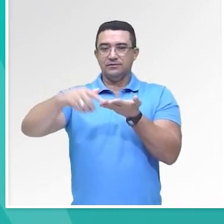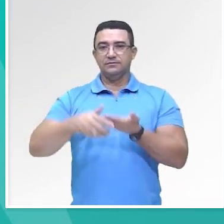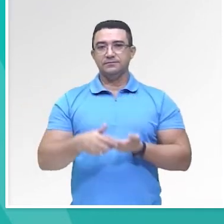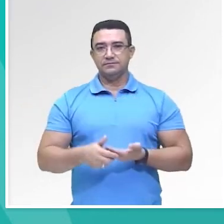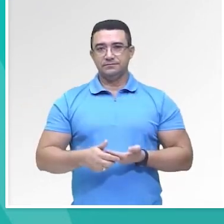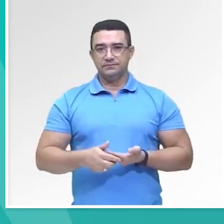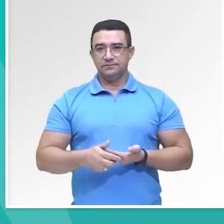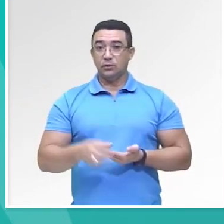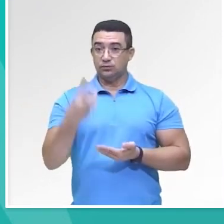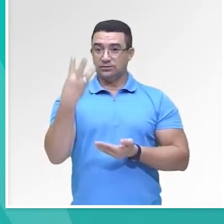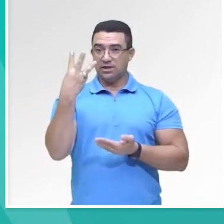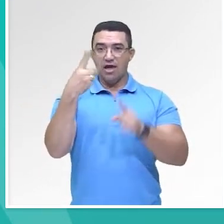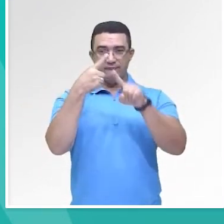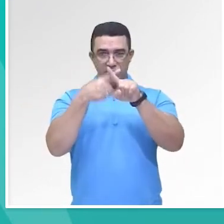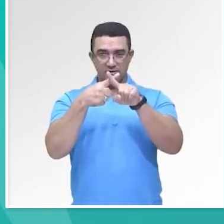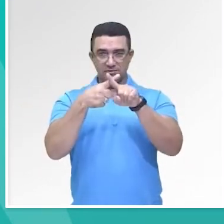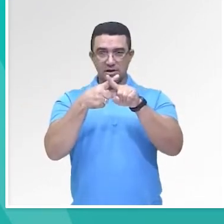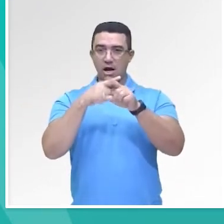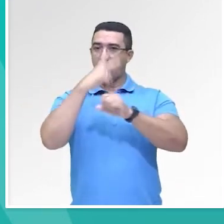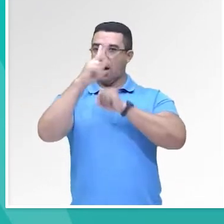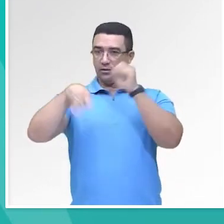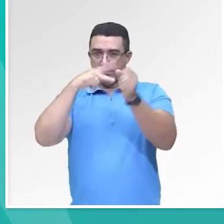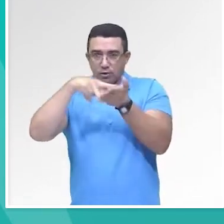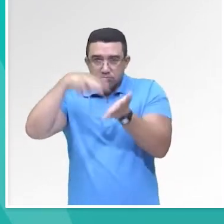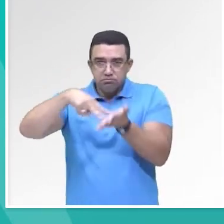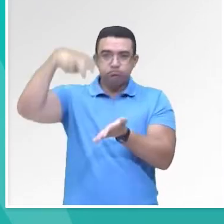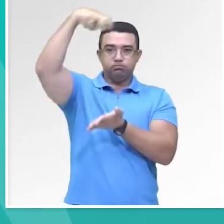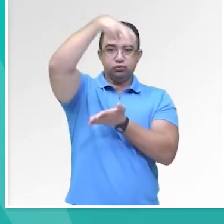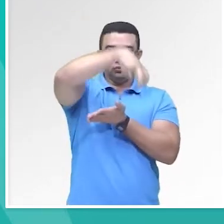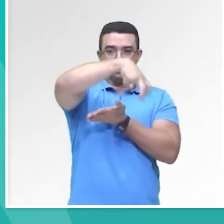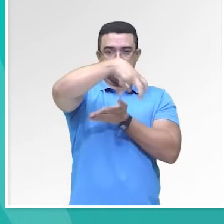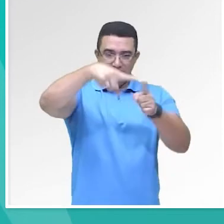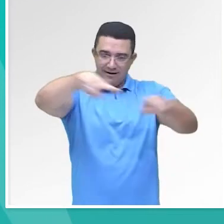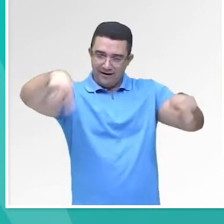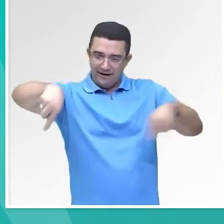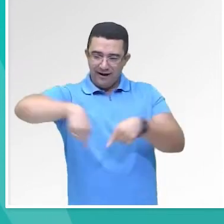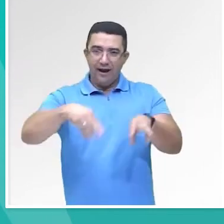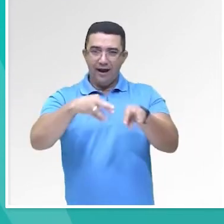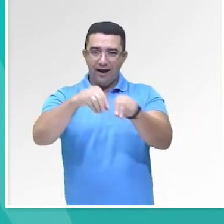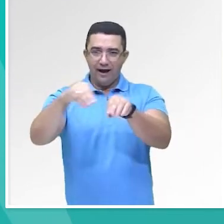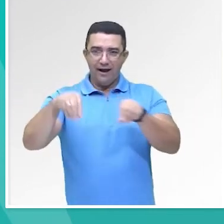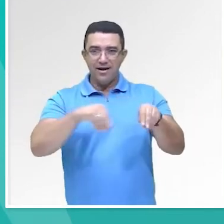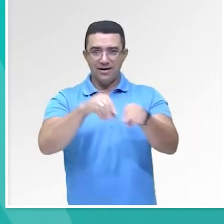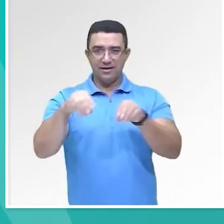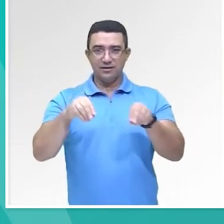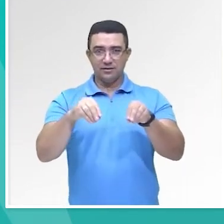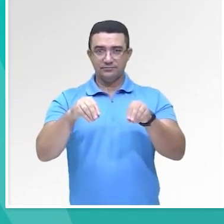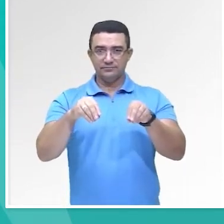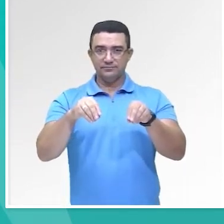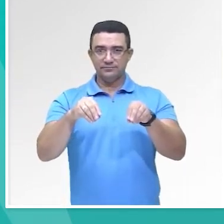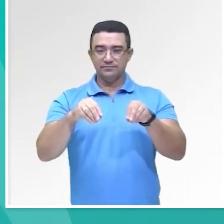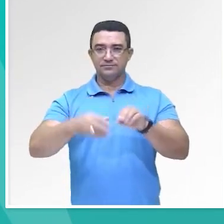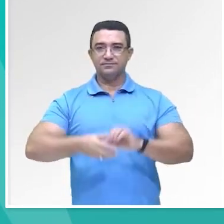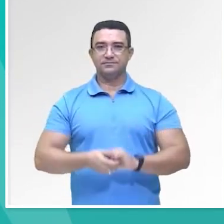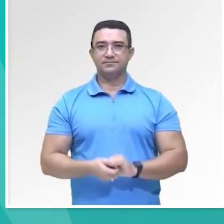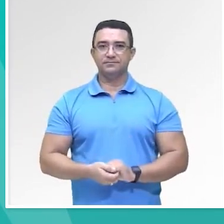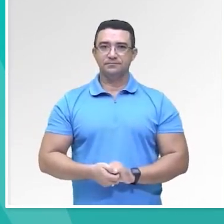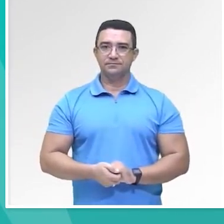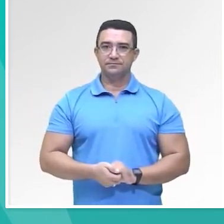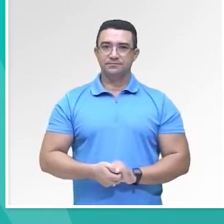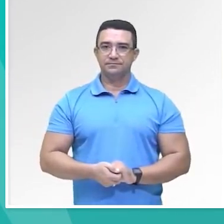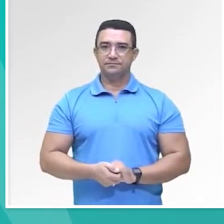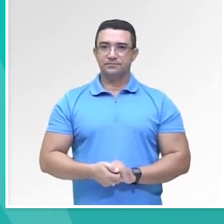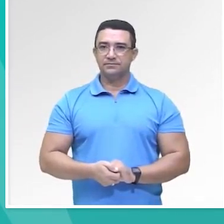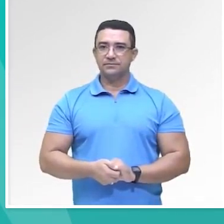direito, o esquerdo e cai na caixa de areia. Então, ele pisa antes da linha branca com o pé direito, depois